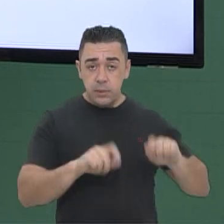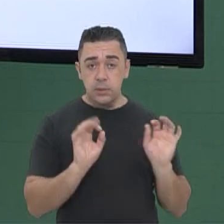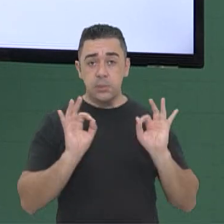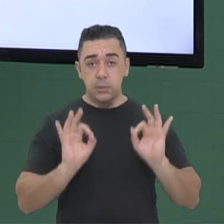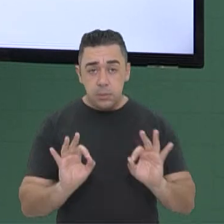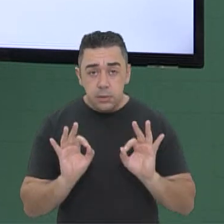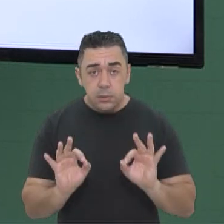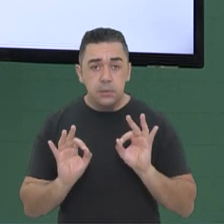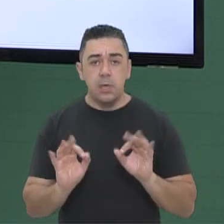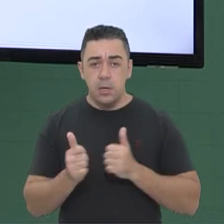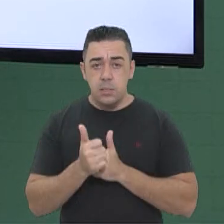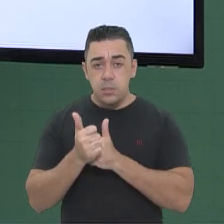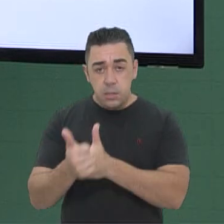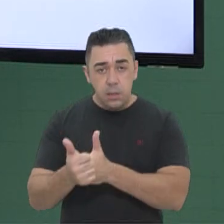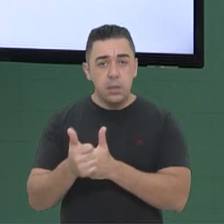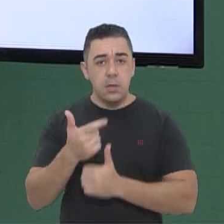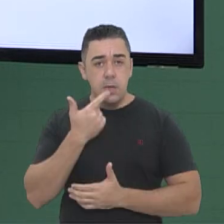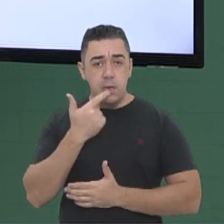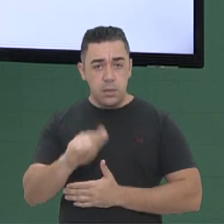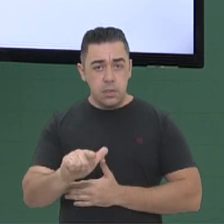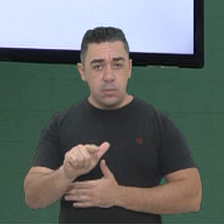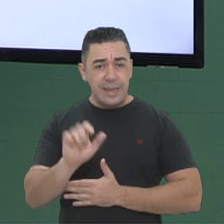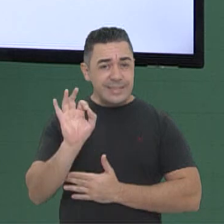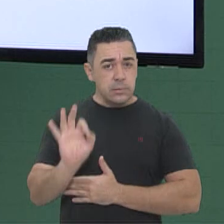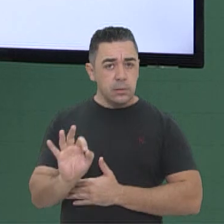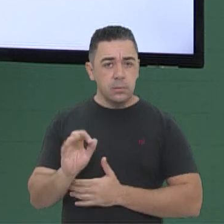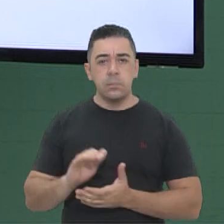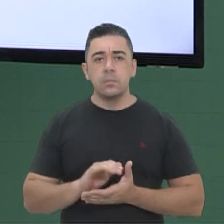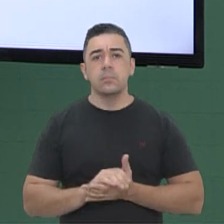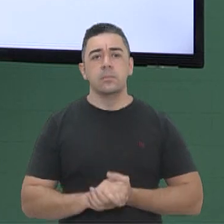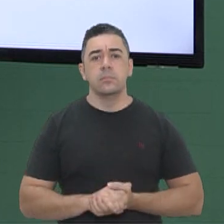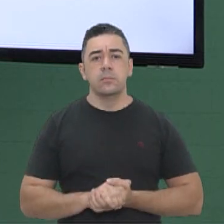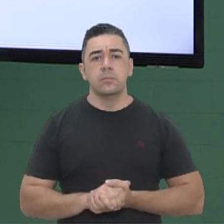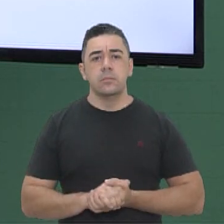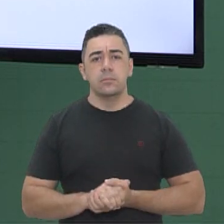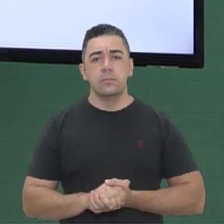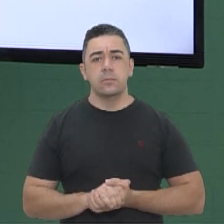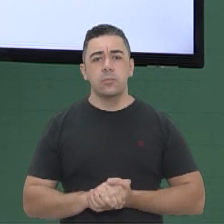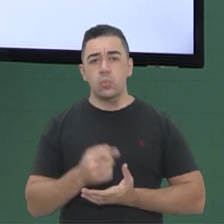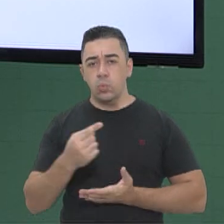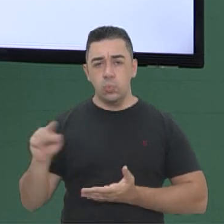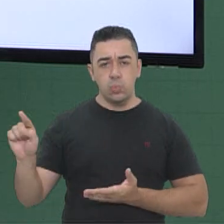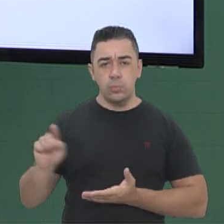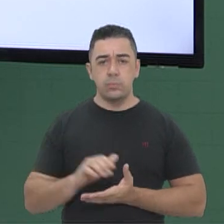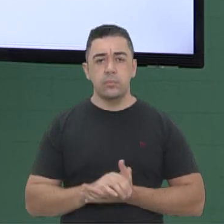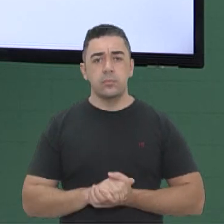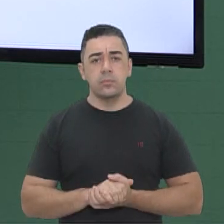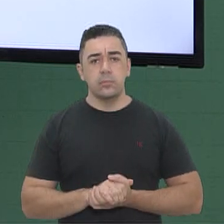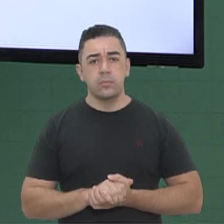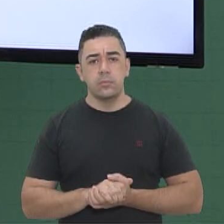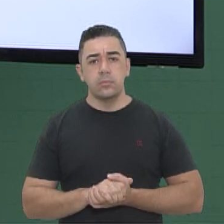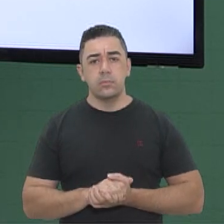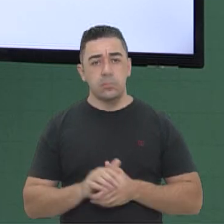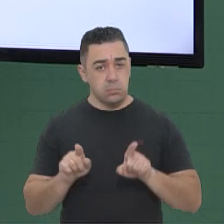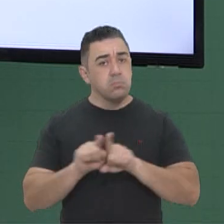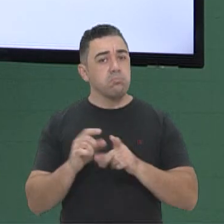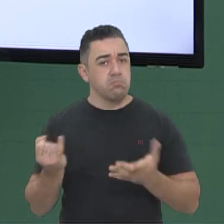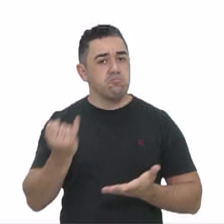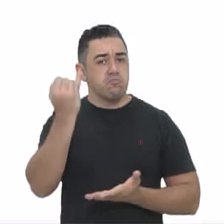estes tipos de línguas, ok? E por último, não menos